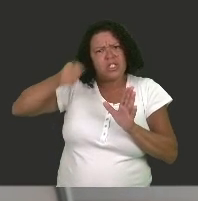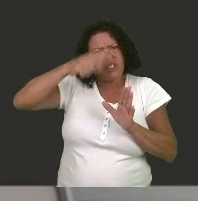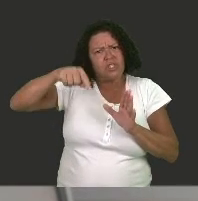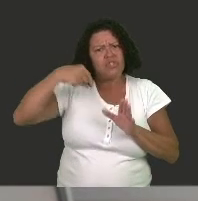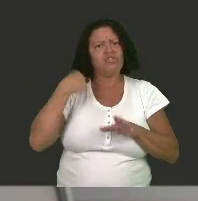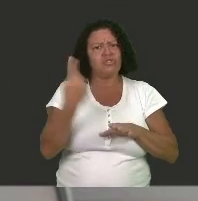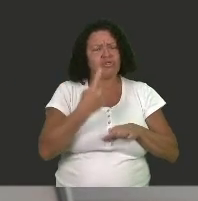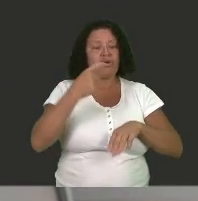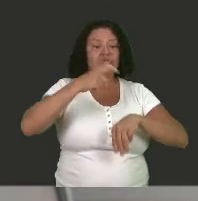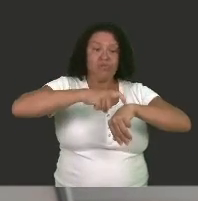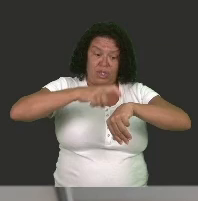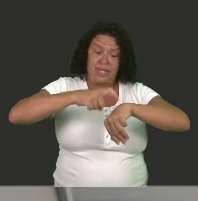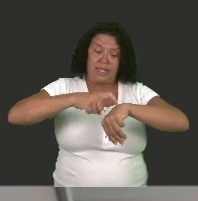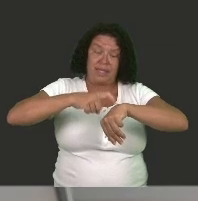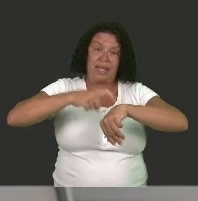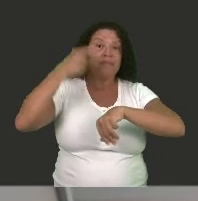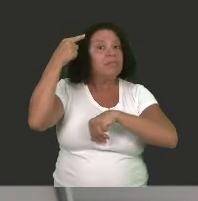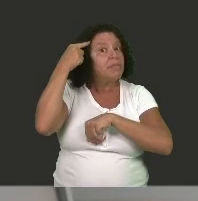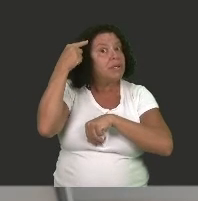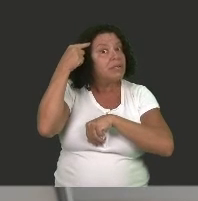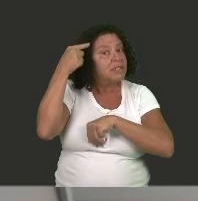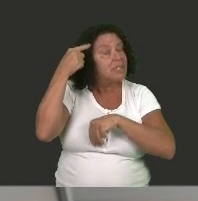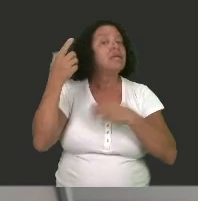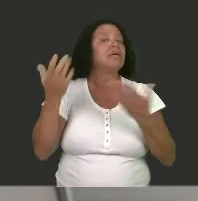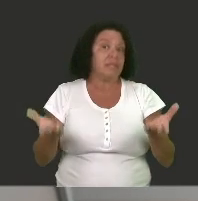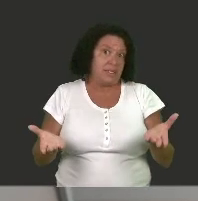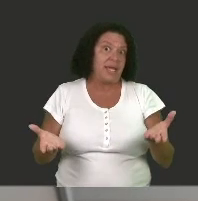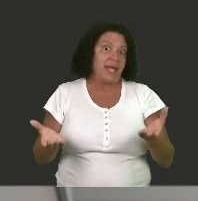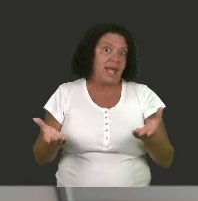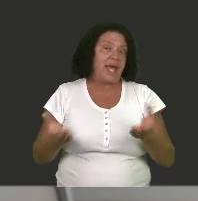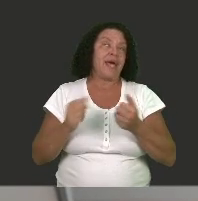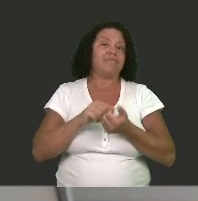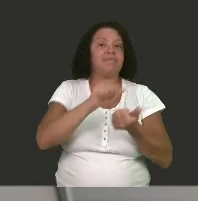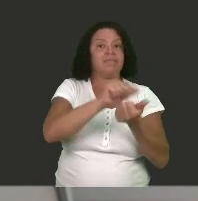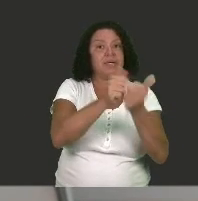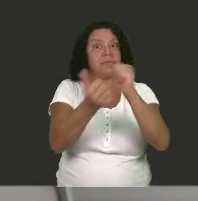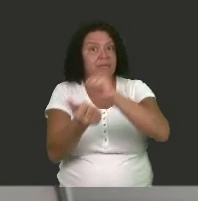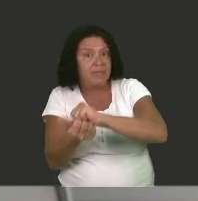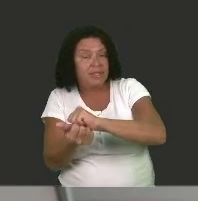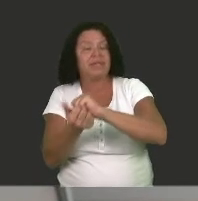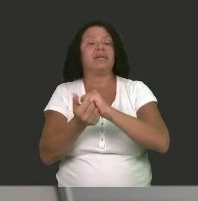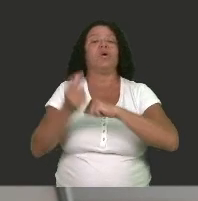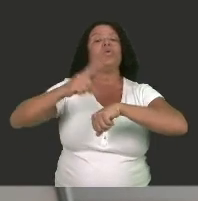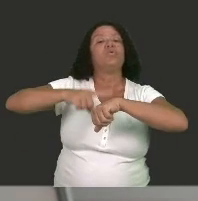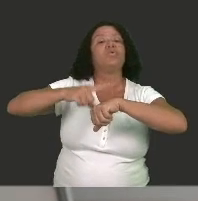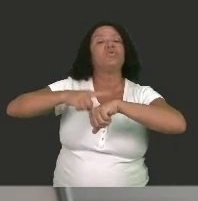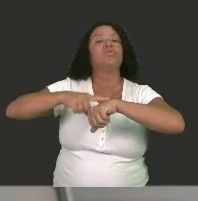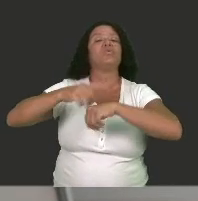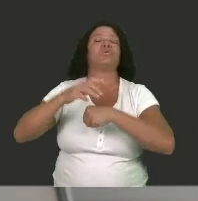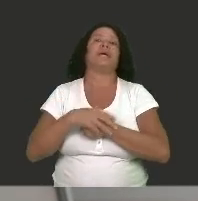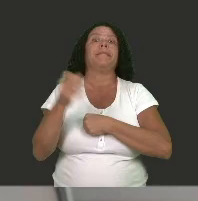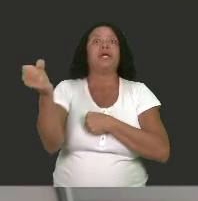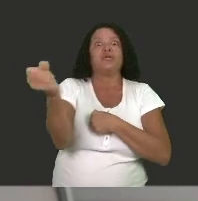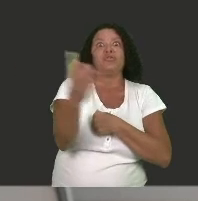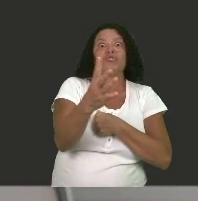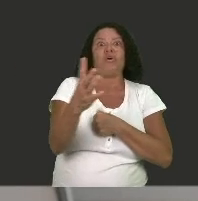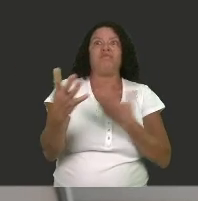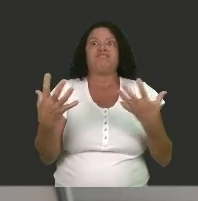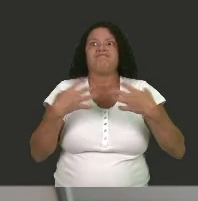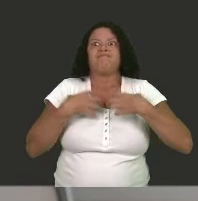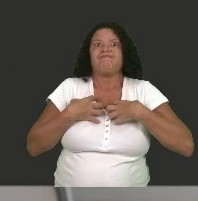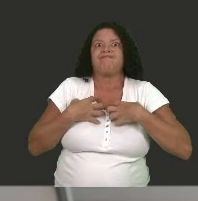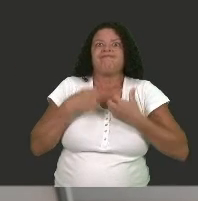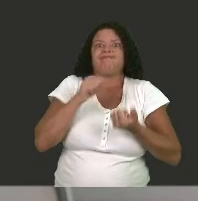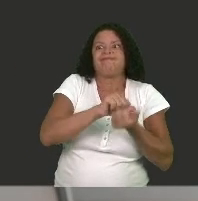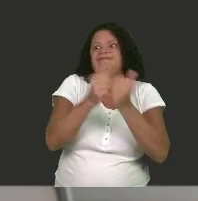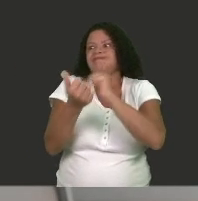um tempo de reflexão, né? Um tempo de adaptação, o tempo de nos vir numa nova situação e ter que se